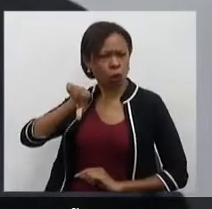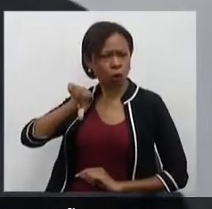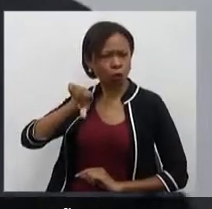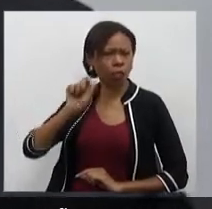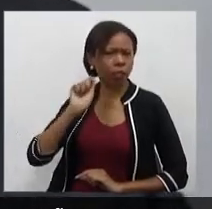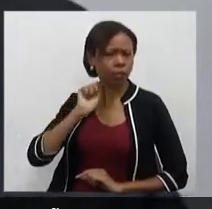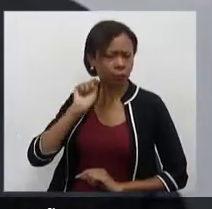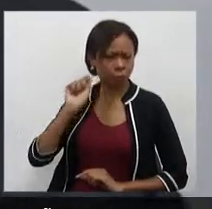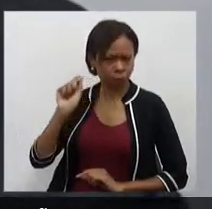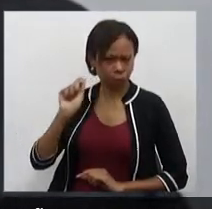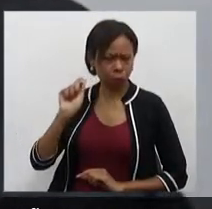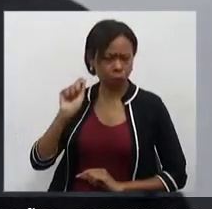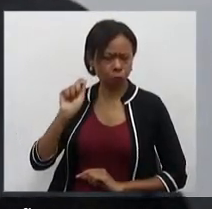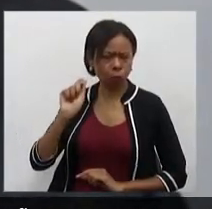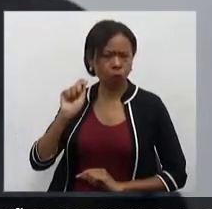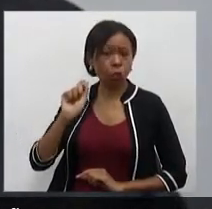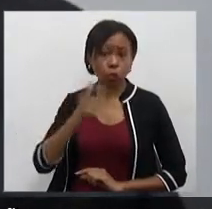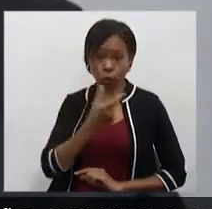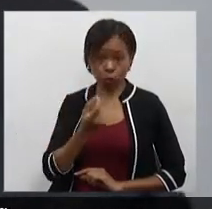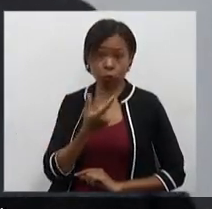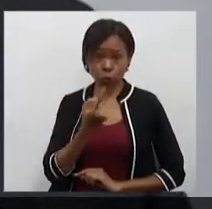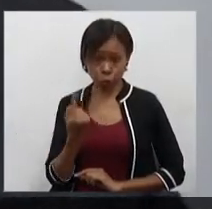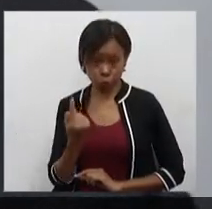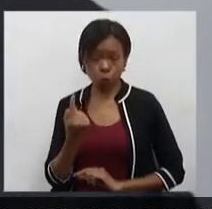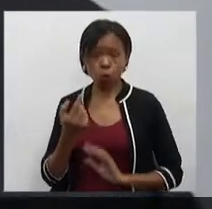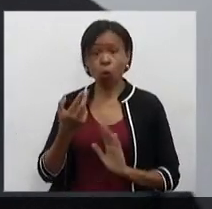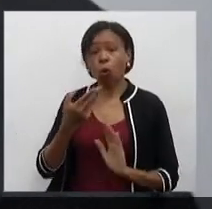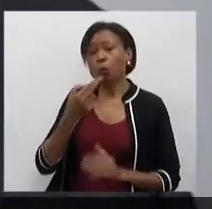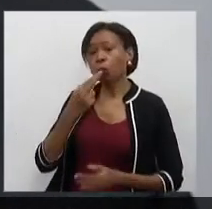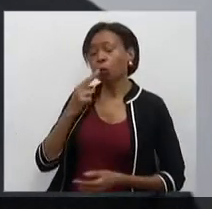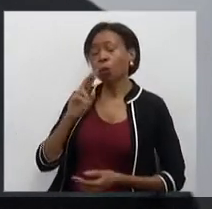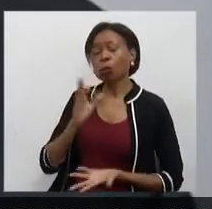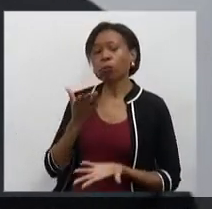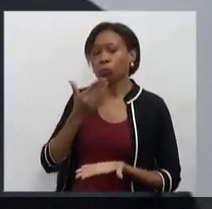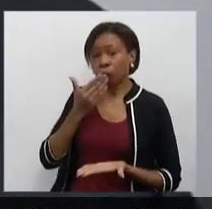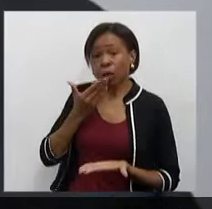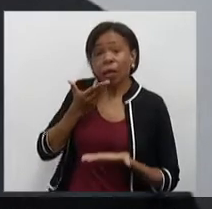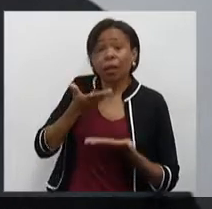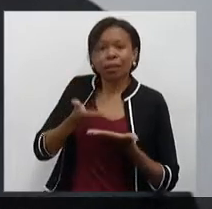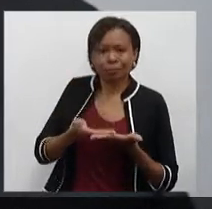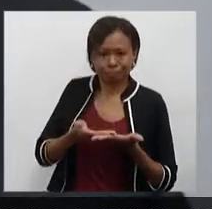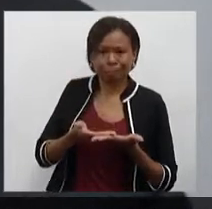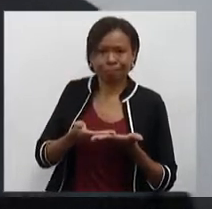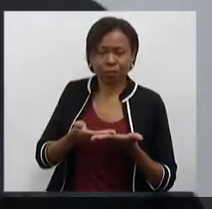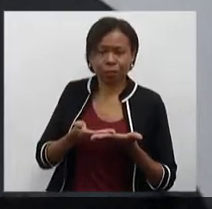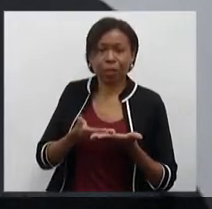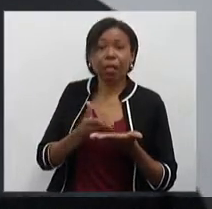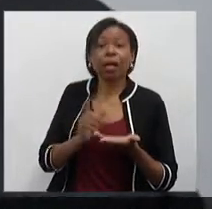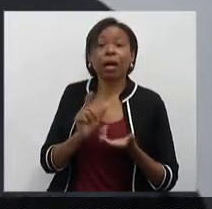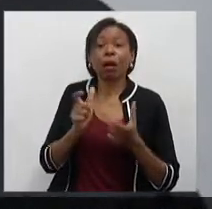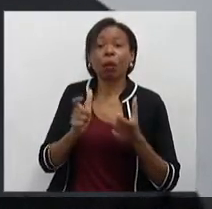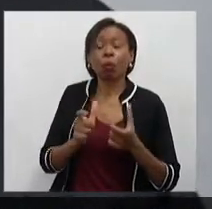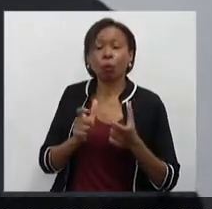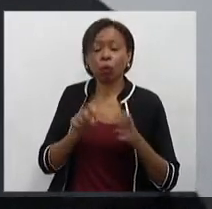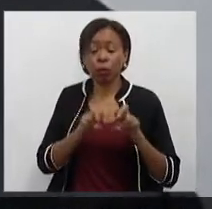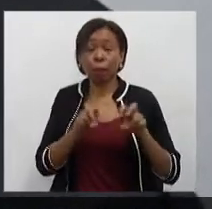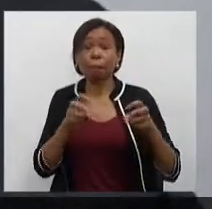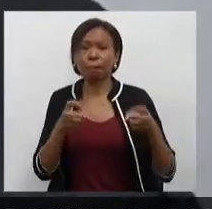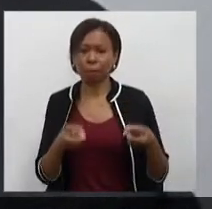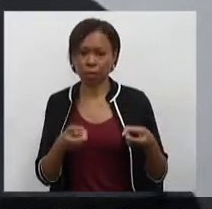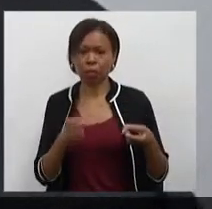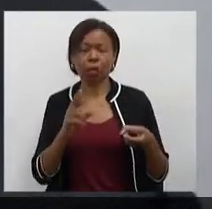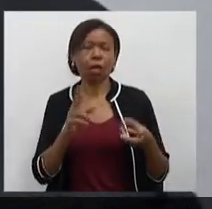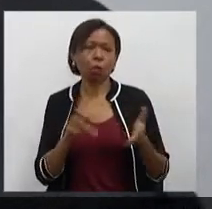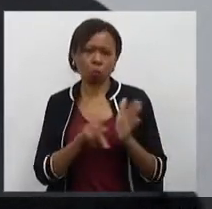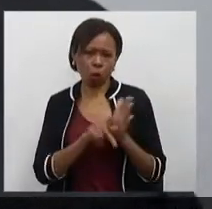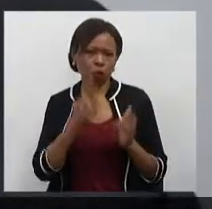9/4/2021, um requerimento, não é, na mesa diretora, que já está em posse do secretário de saúde.